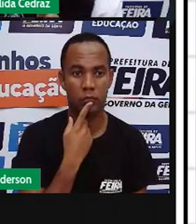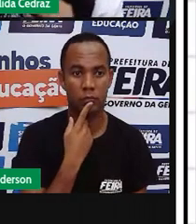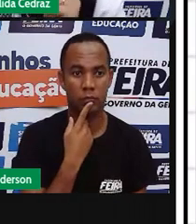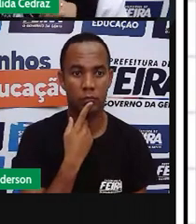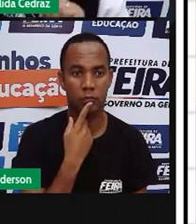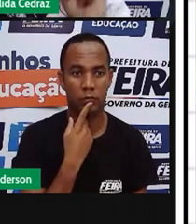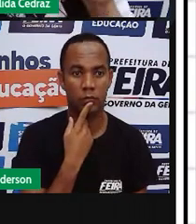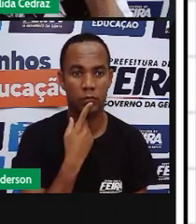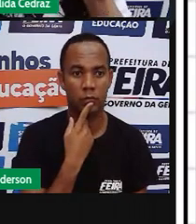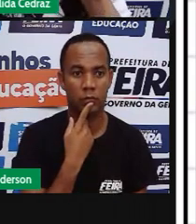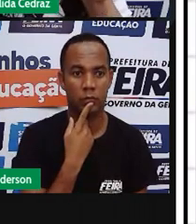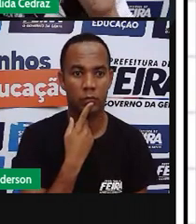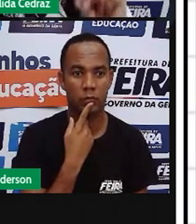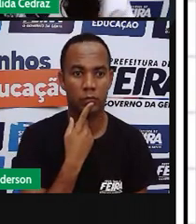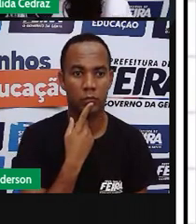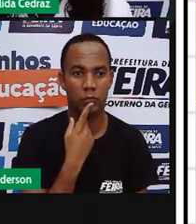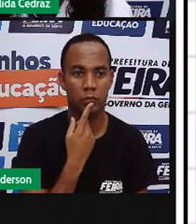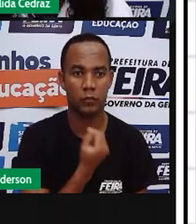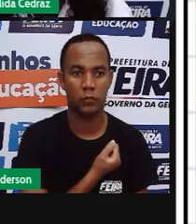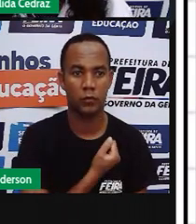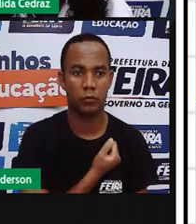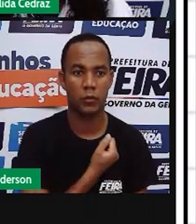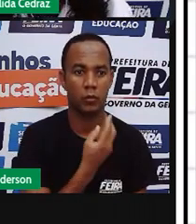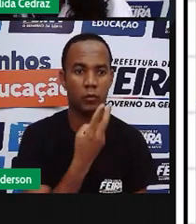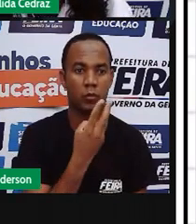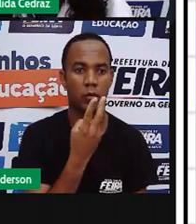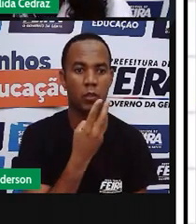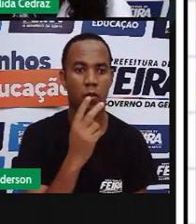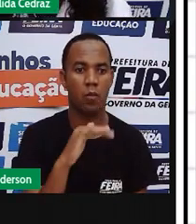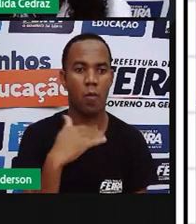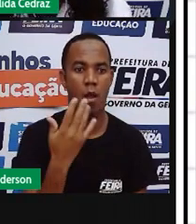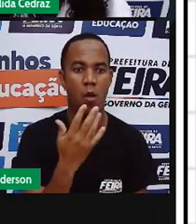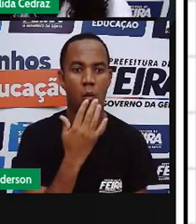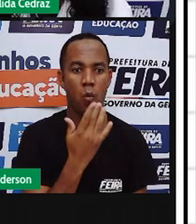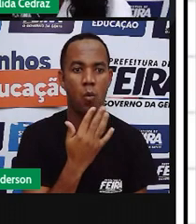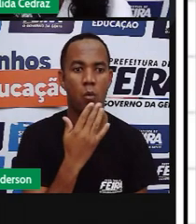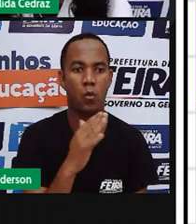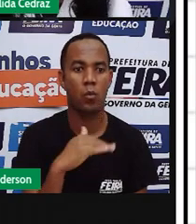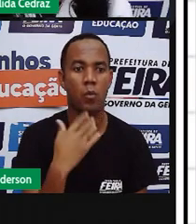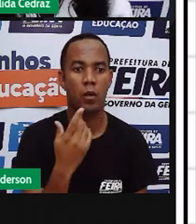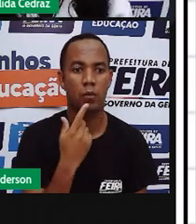Embaixo do número 4, tem o número 2. Qual é a cor do número 2?